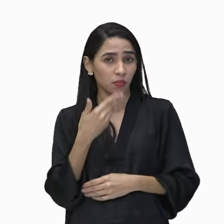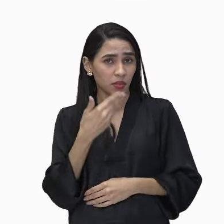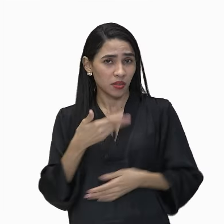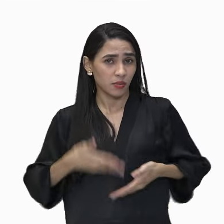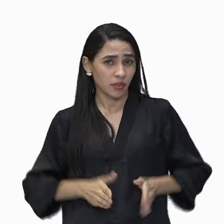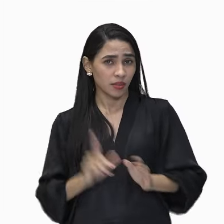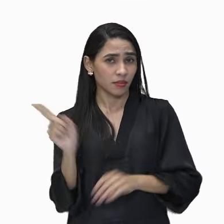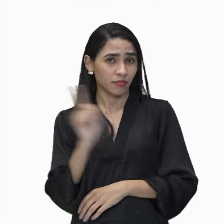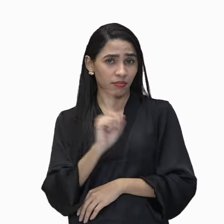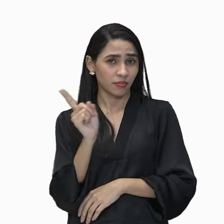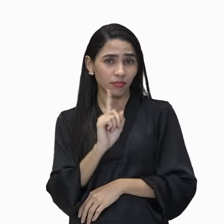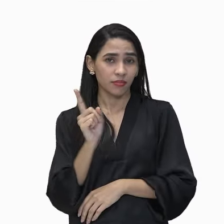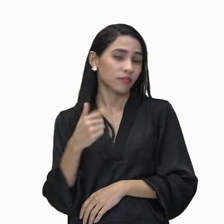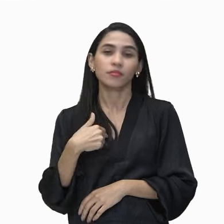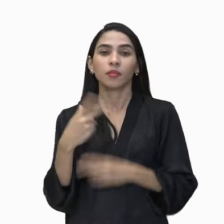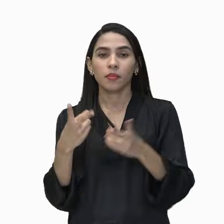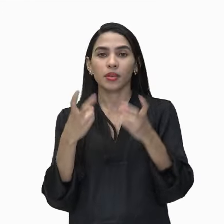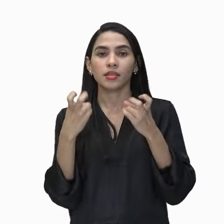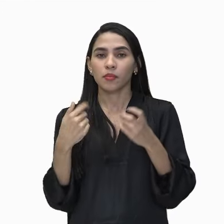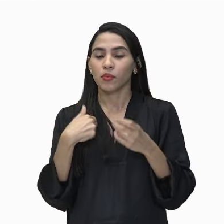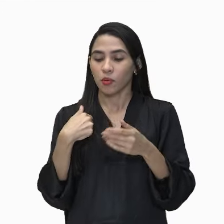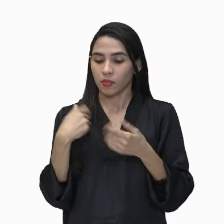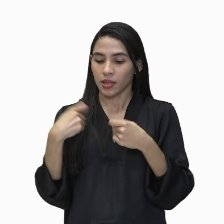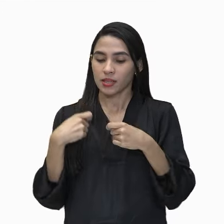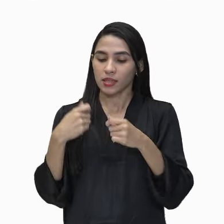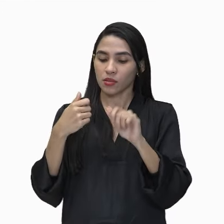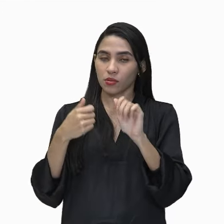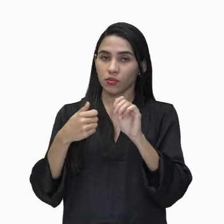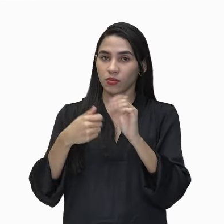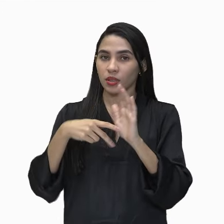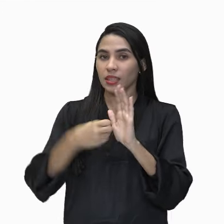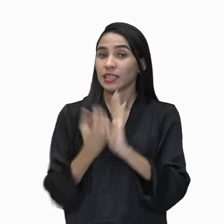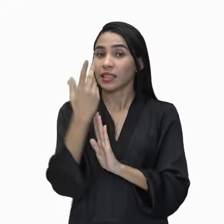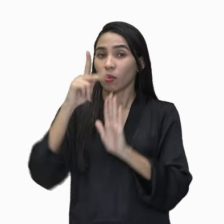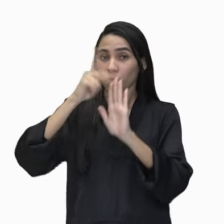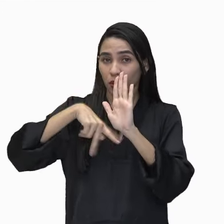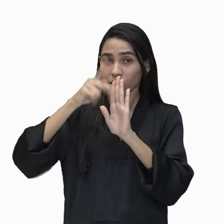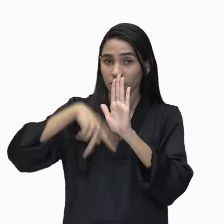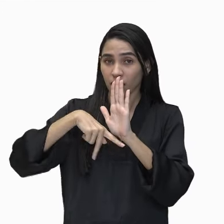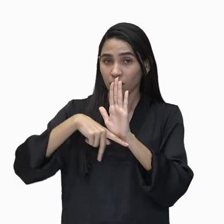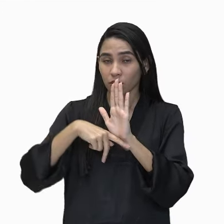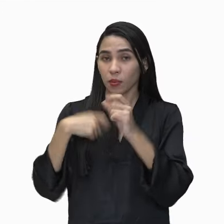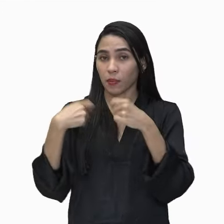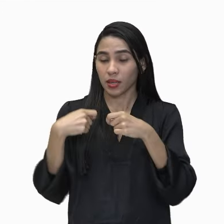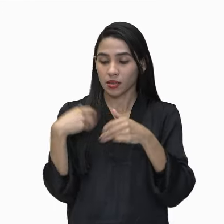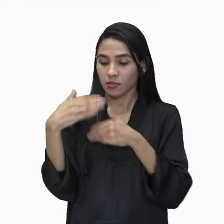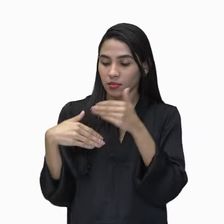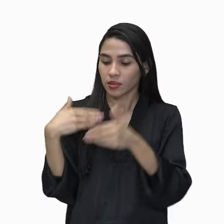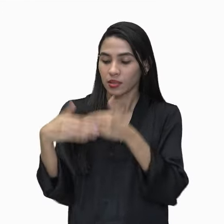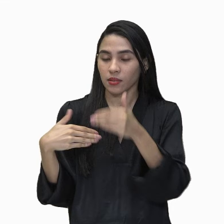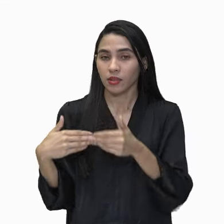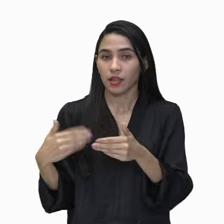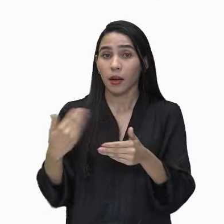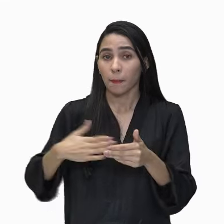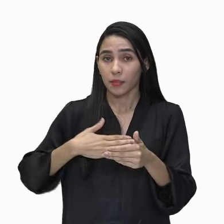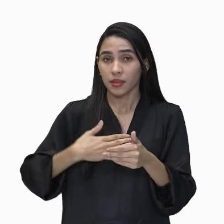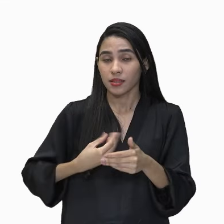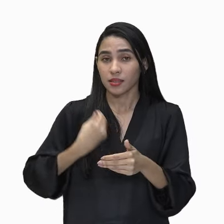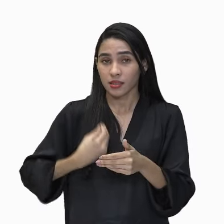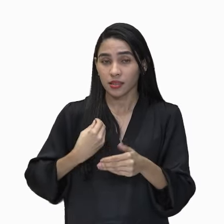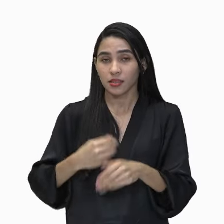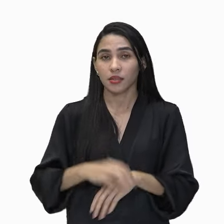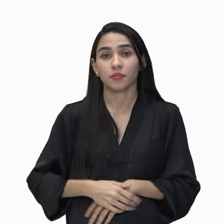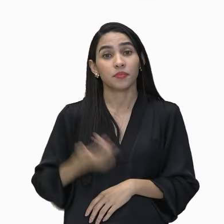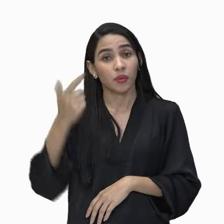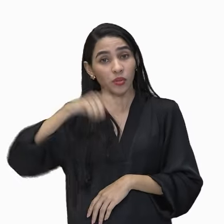nascer, percebo que eu tenho que me construir. Então, eu tenho que fazer o quê? Desenvolver a minha existência. Então, mais